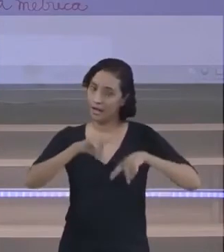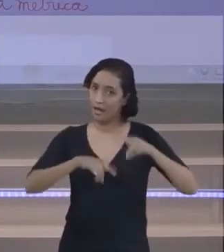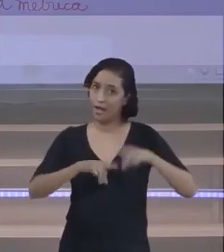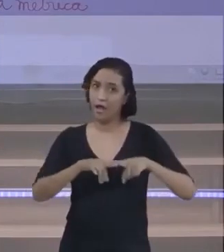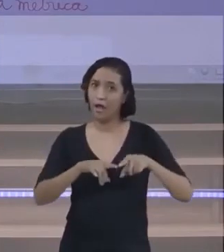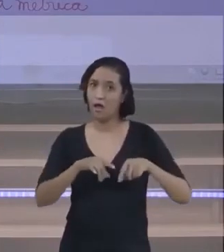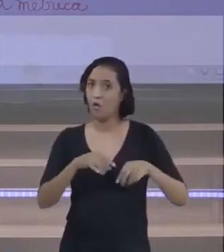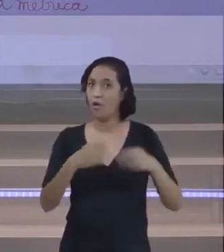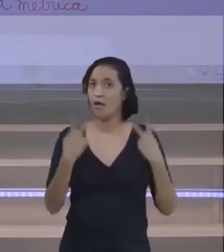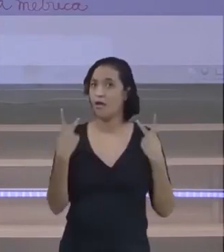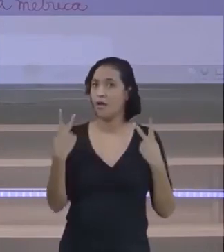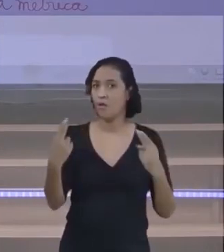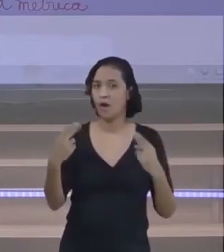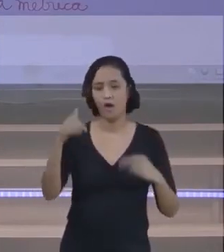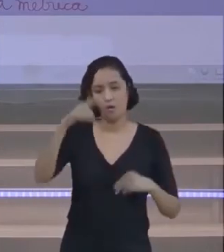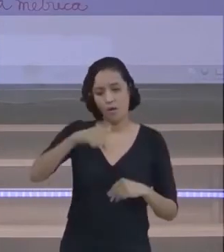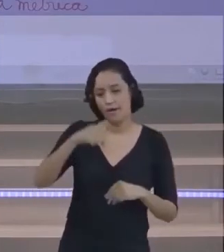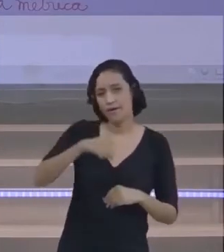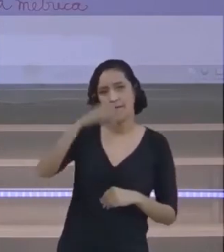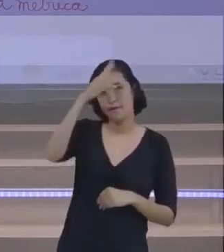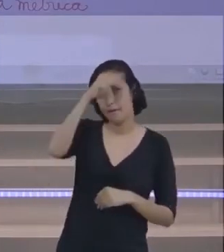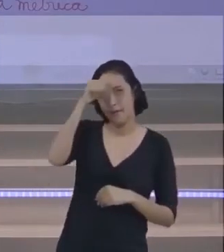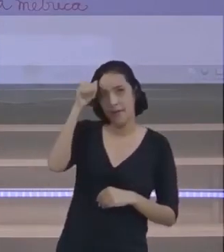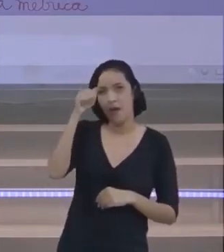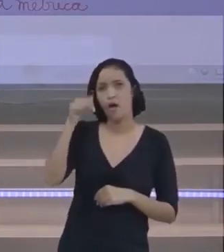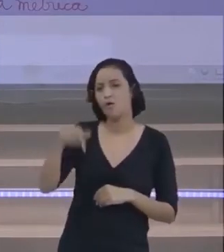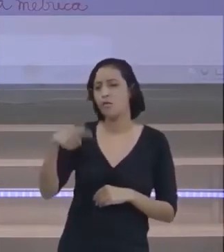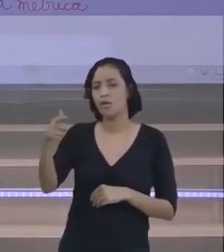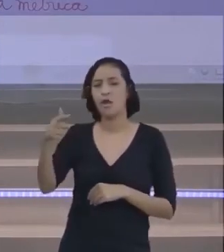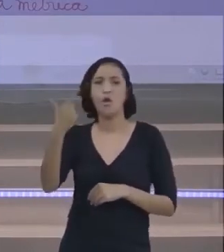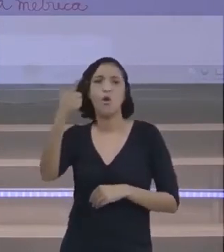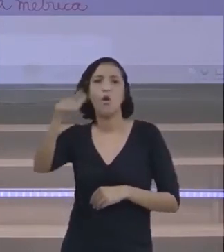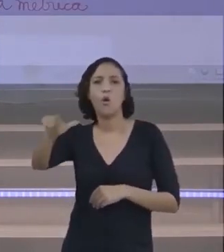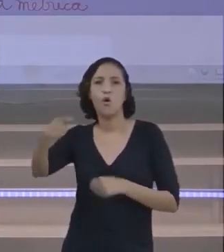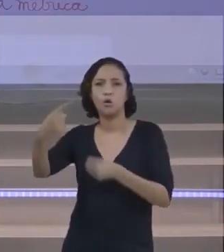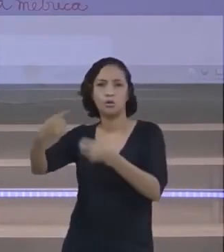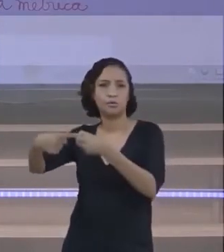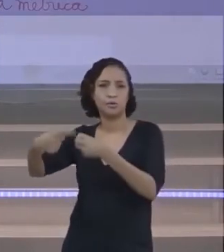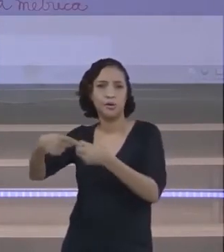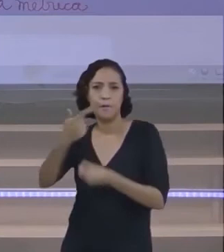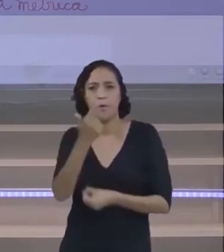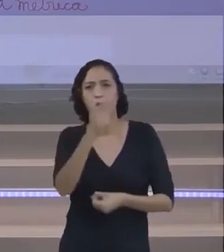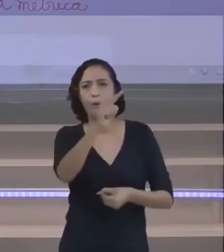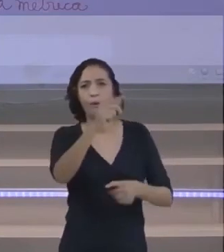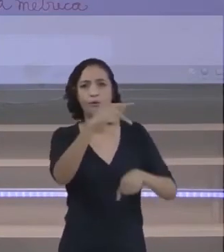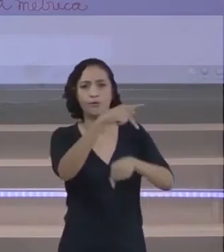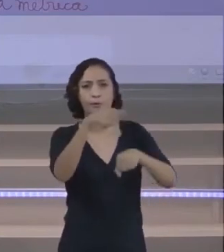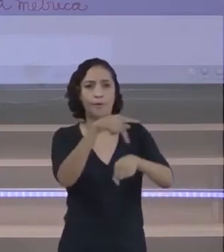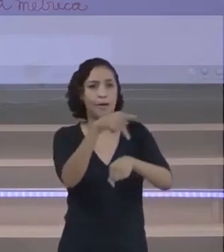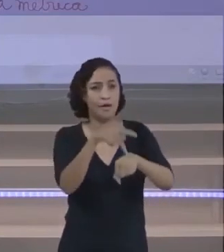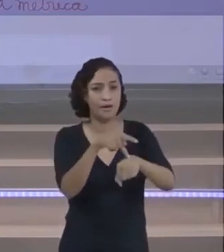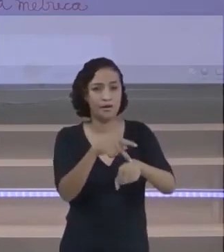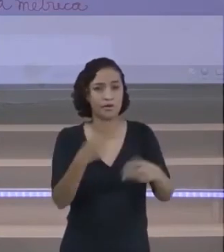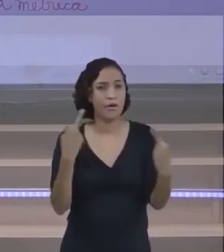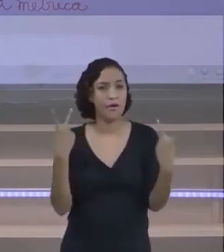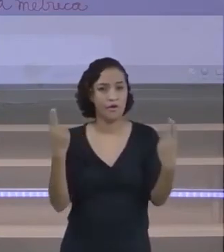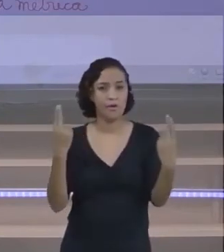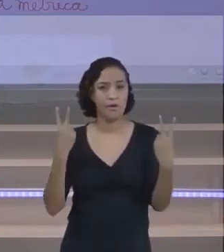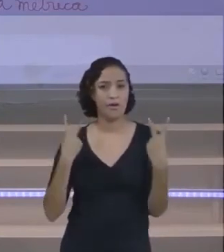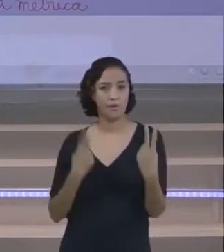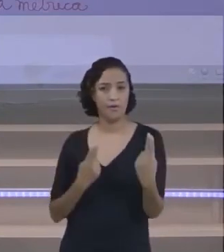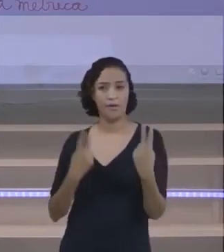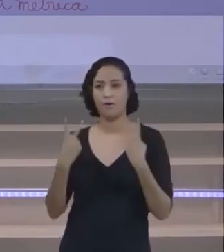numa cidade vizinha, no outro país. Então, essas profissões de muitas pessoas que utilizam